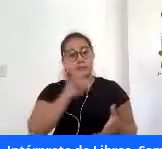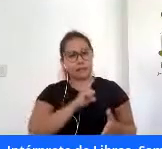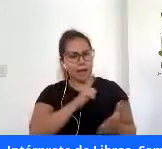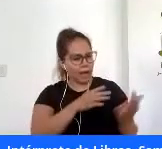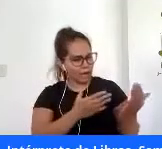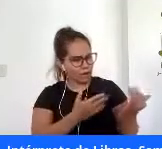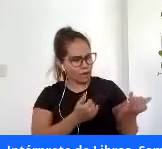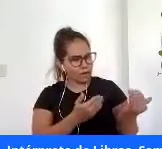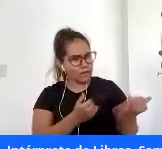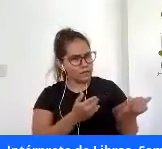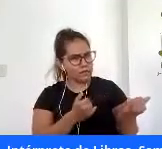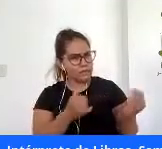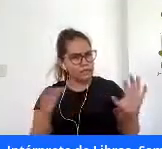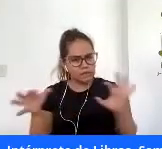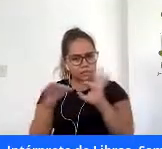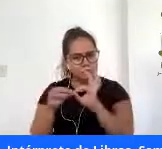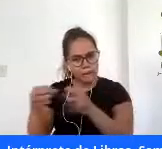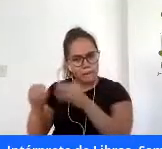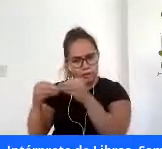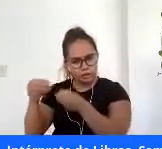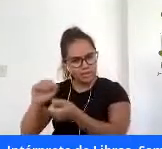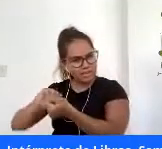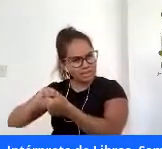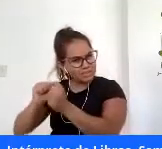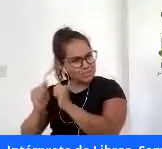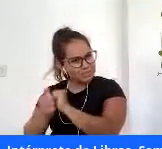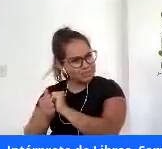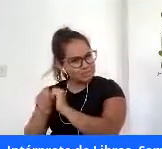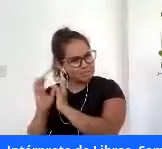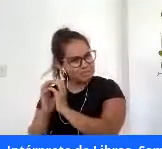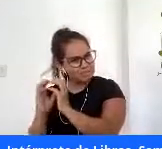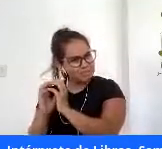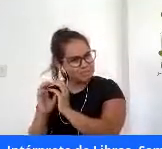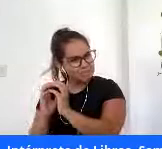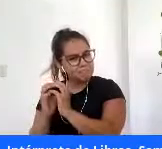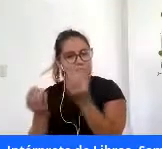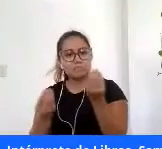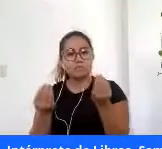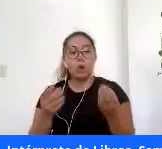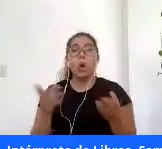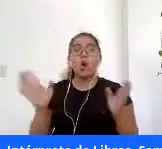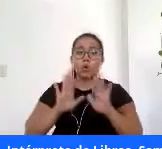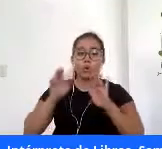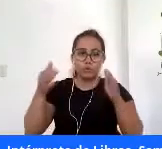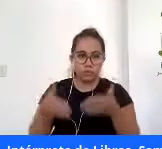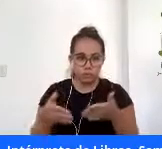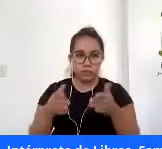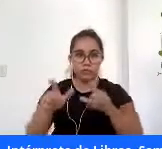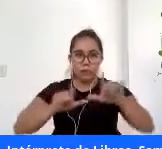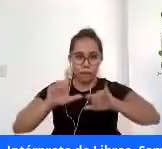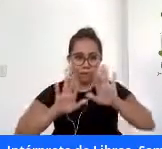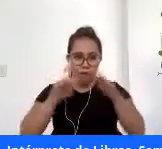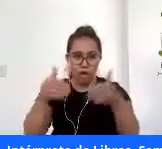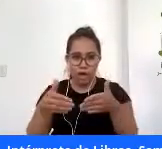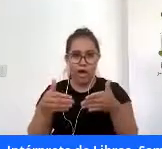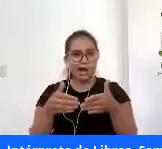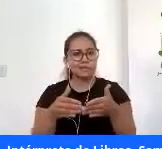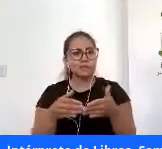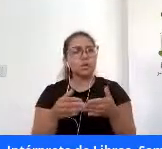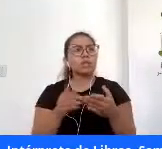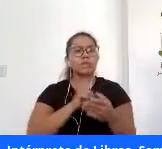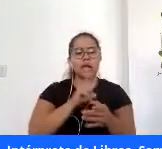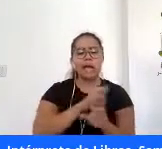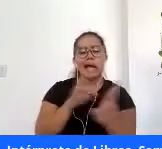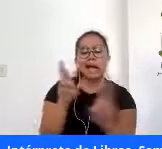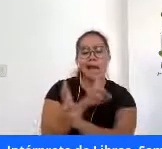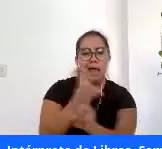essa plasticidade. Então, ainda é um trabalho focado em hipóteses, né? Mas ele já traz uma